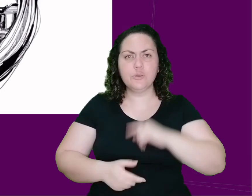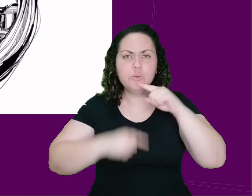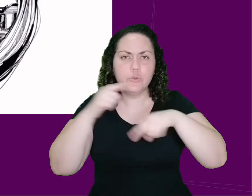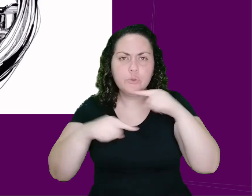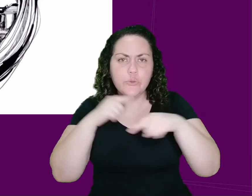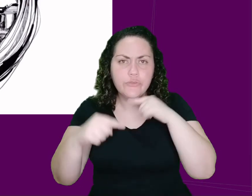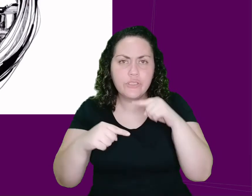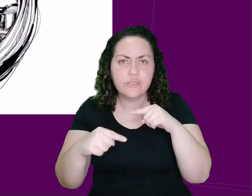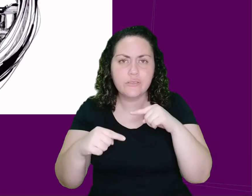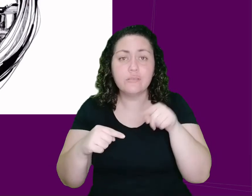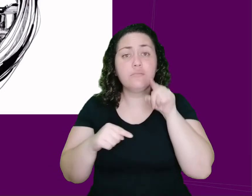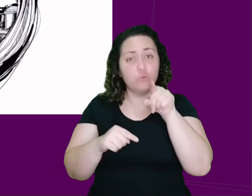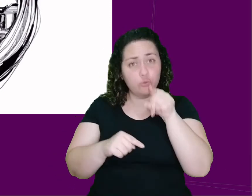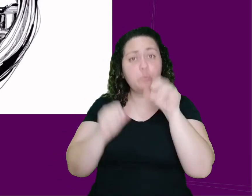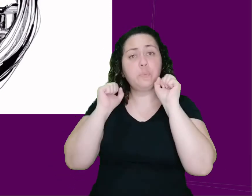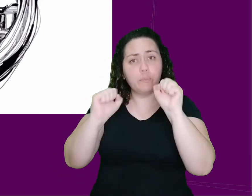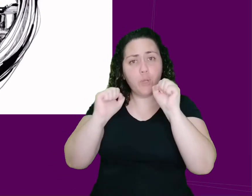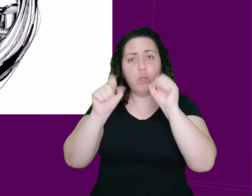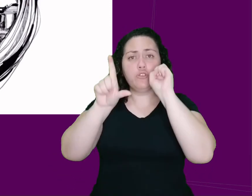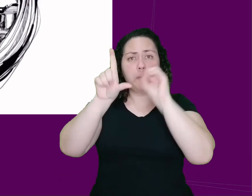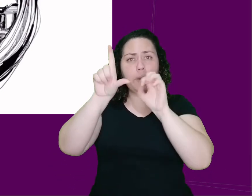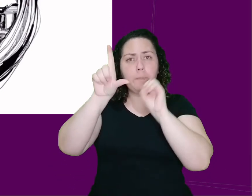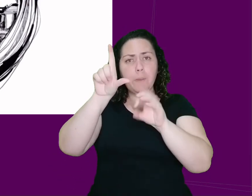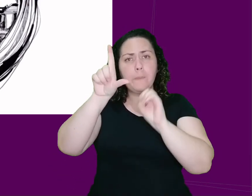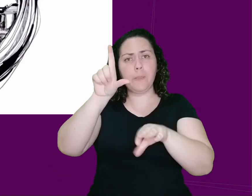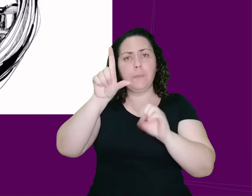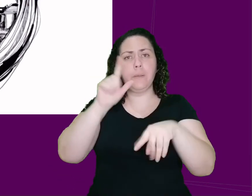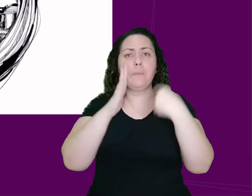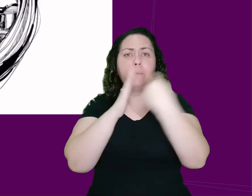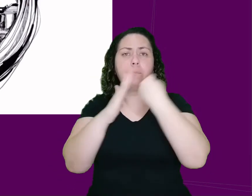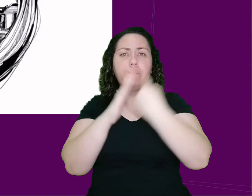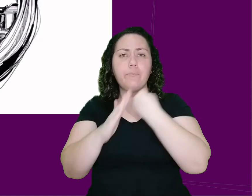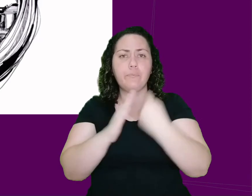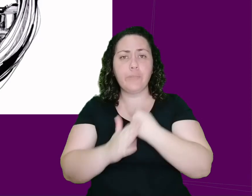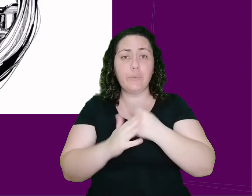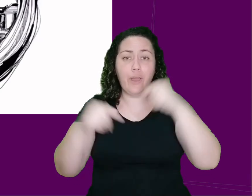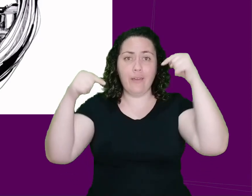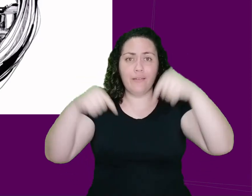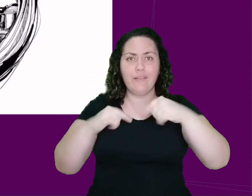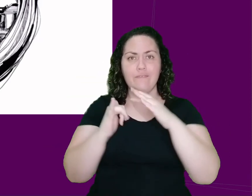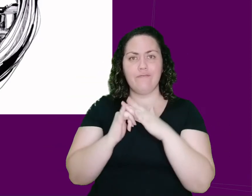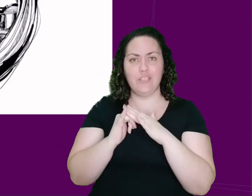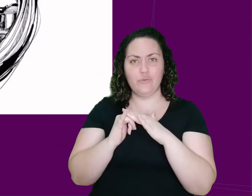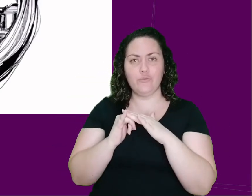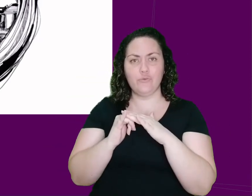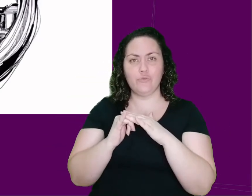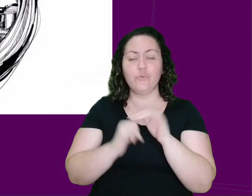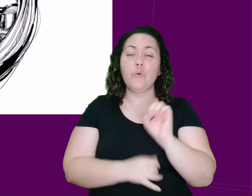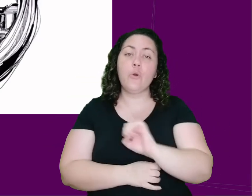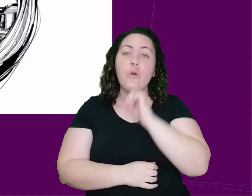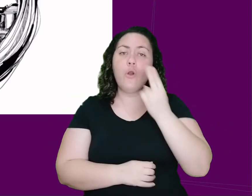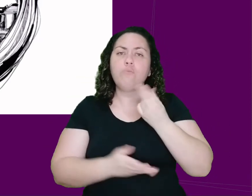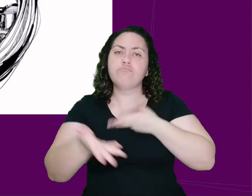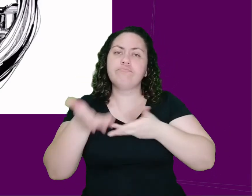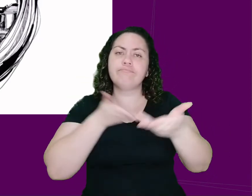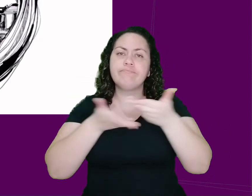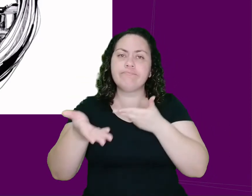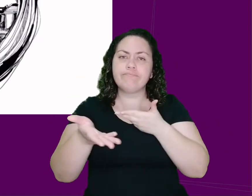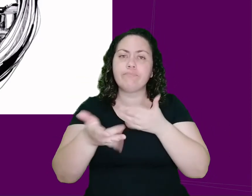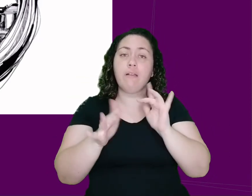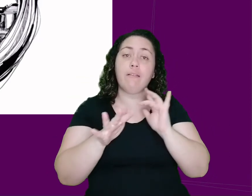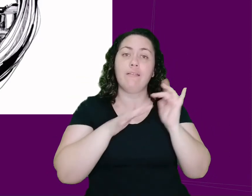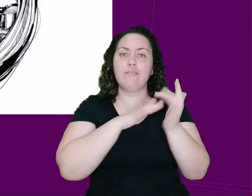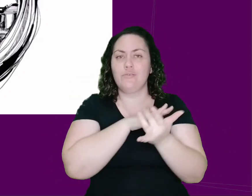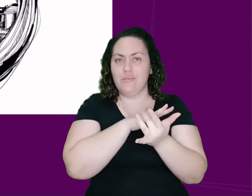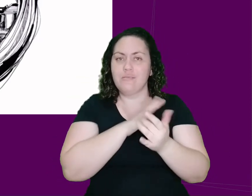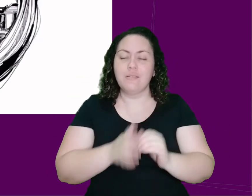Ficou com alguma dúvida? Você pode deixar suas perguntas aqui nos comentários deste vídeo ou interagir com a gente